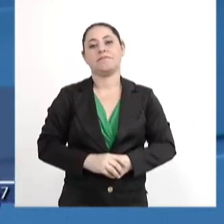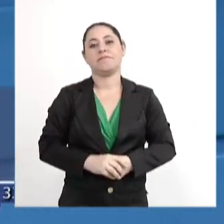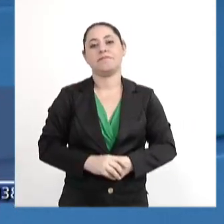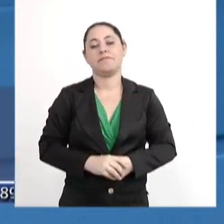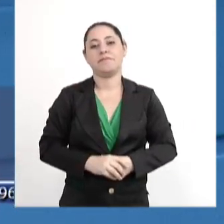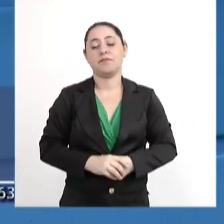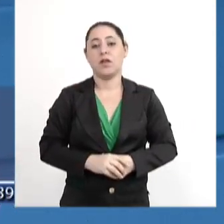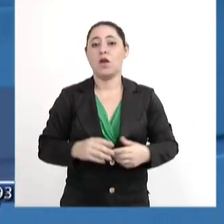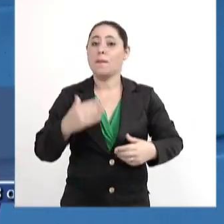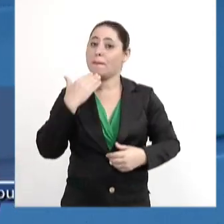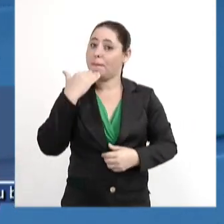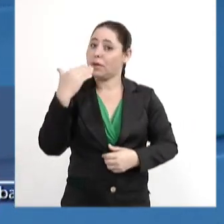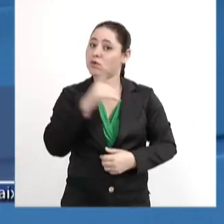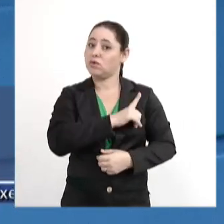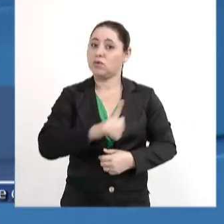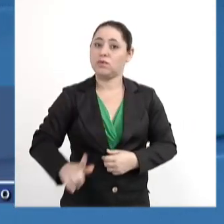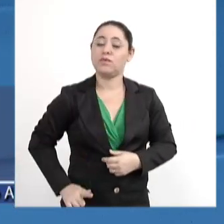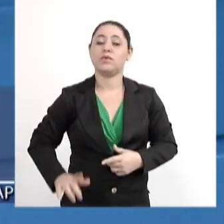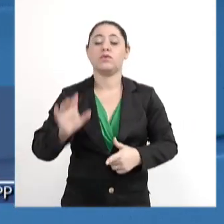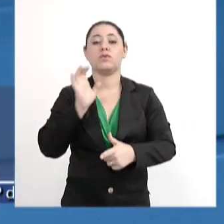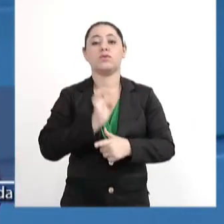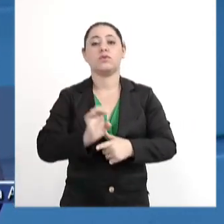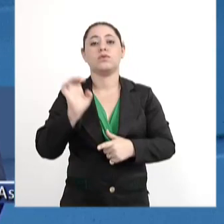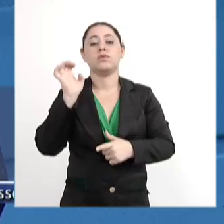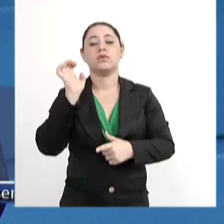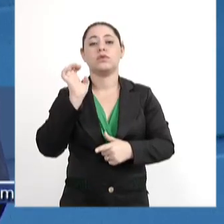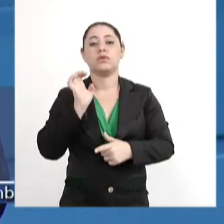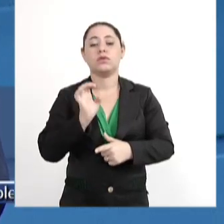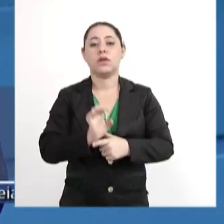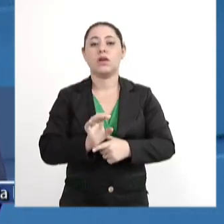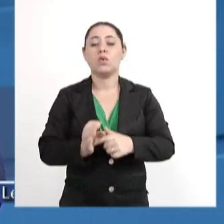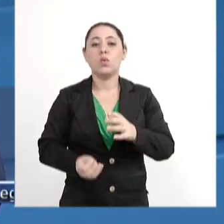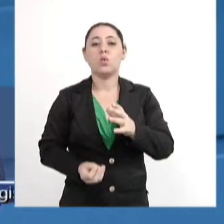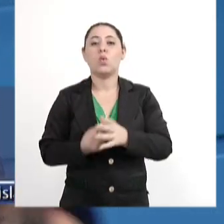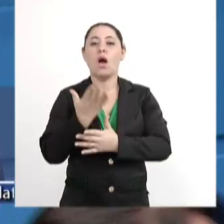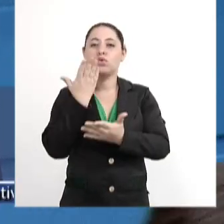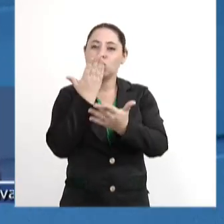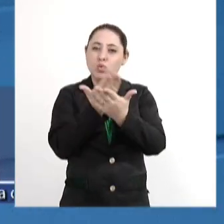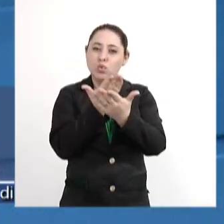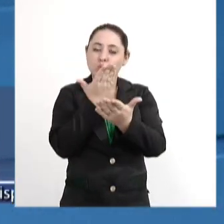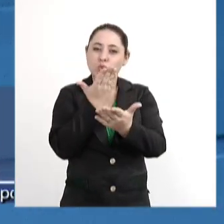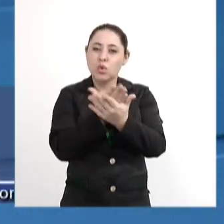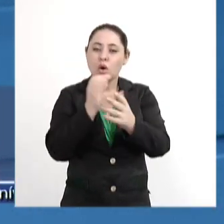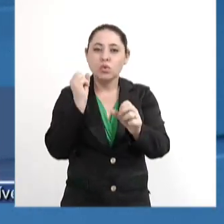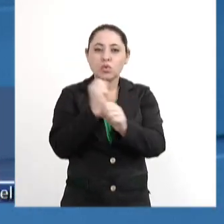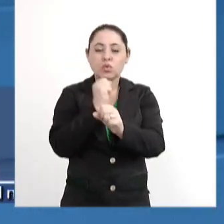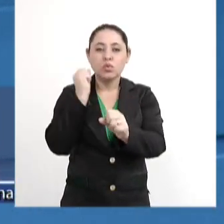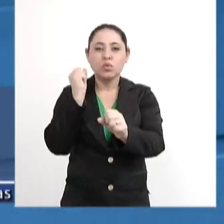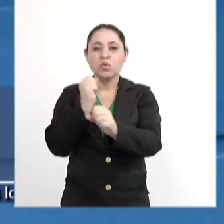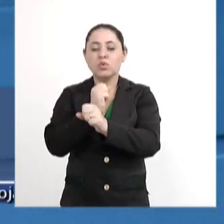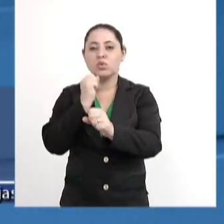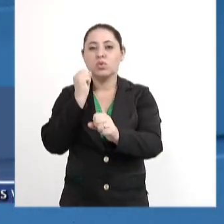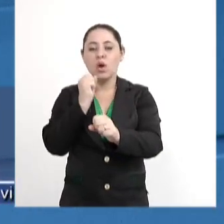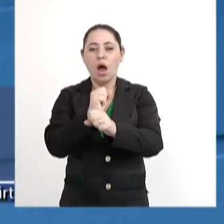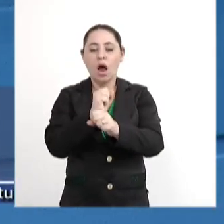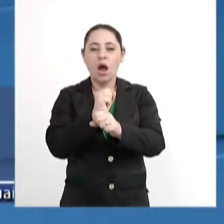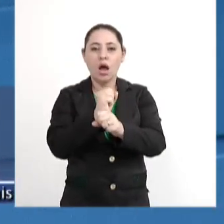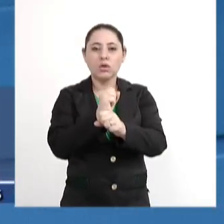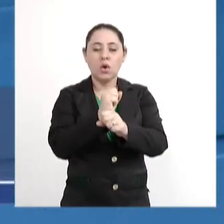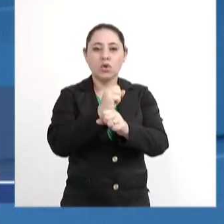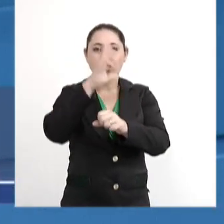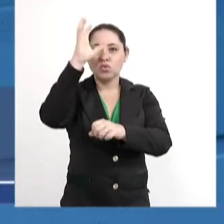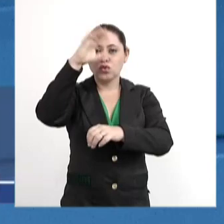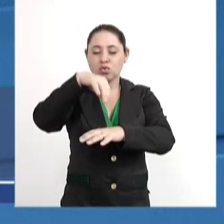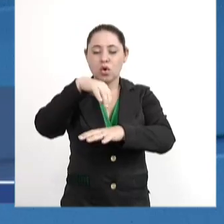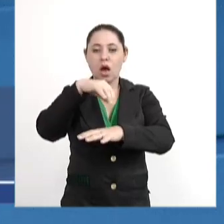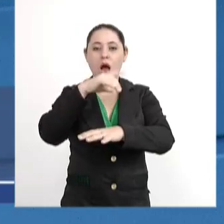estou solicitando ao governador do estado a realização de estudo para a construção de sistema de captação de águas pluviais